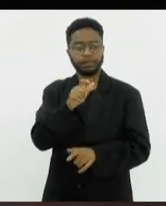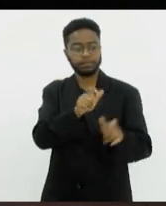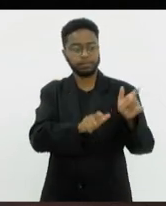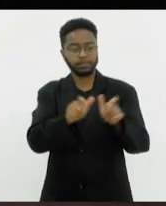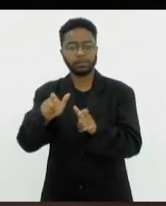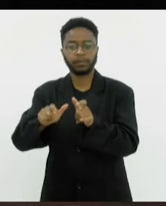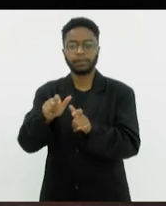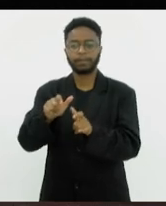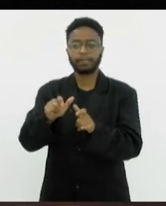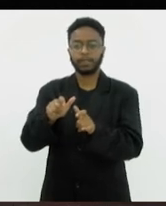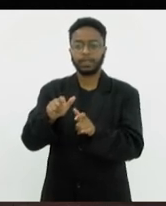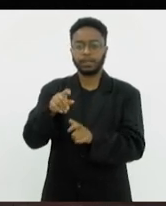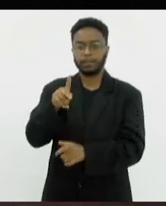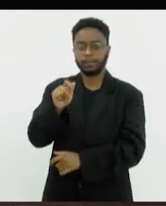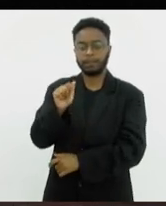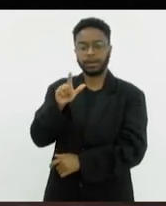judeus,